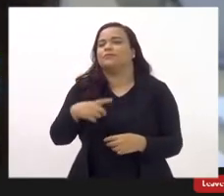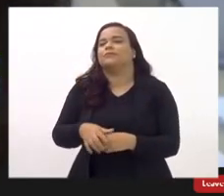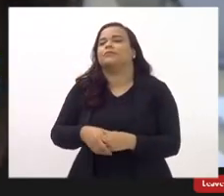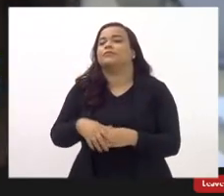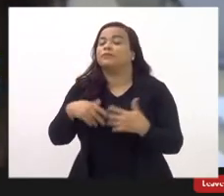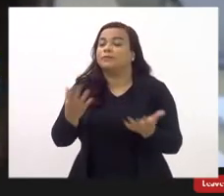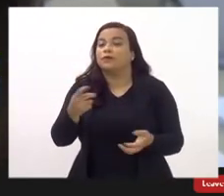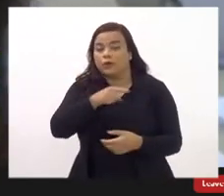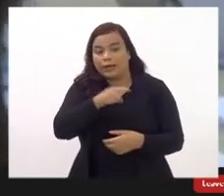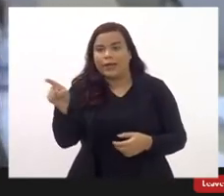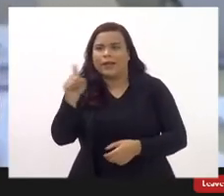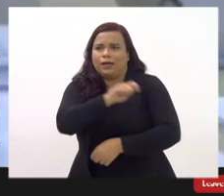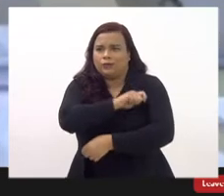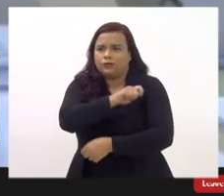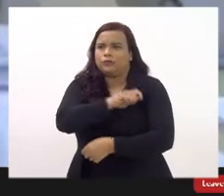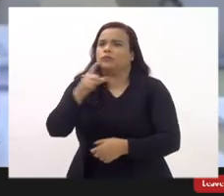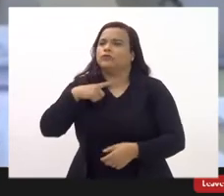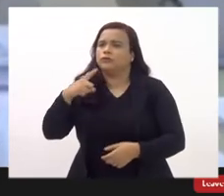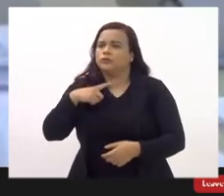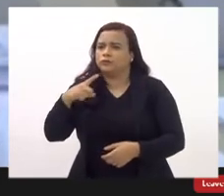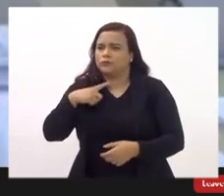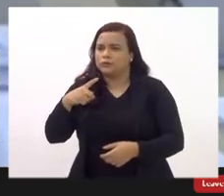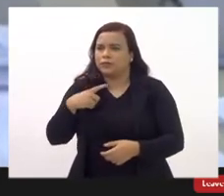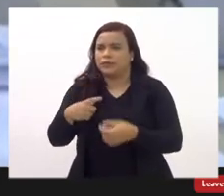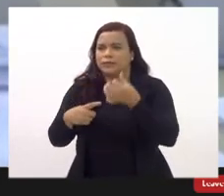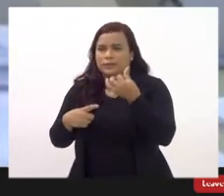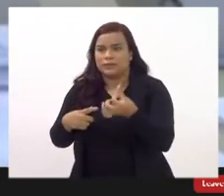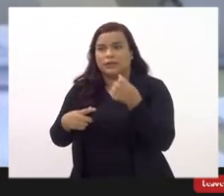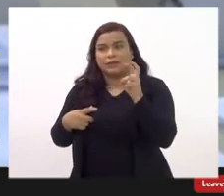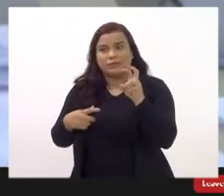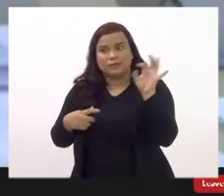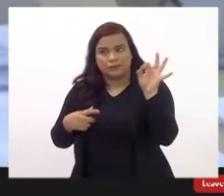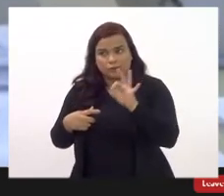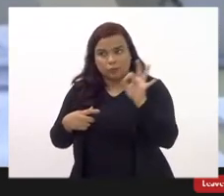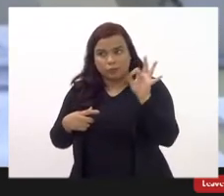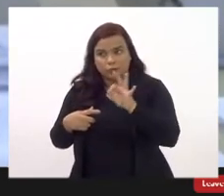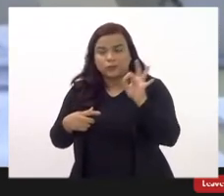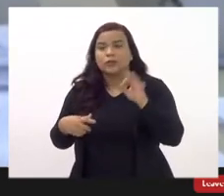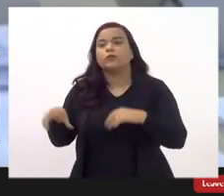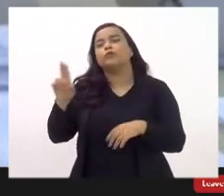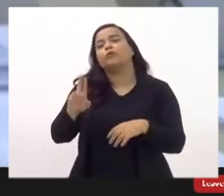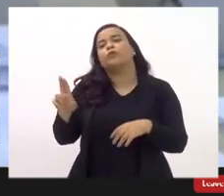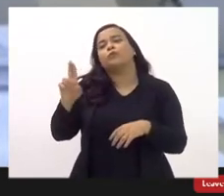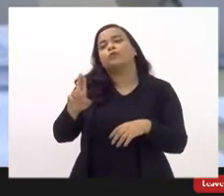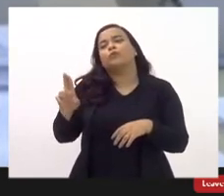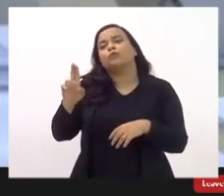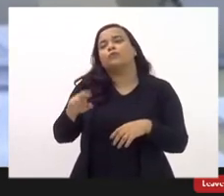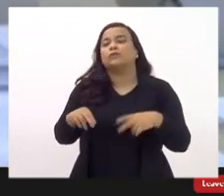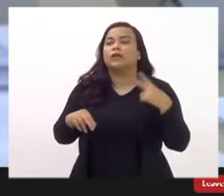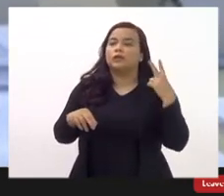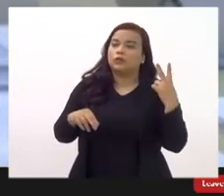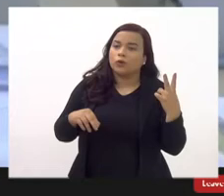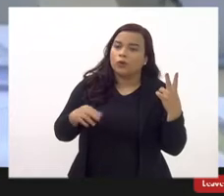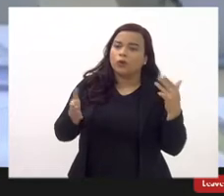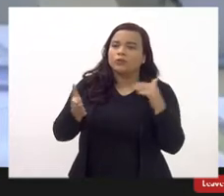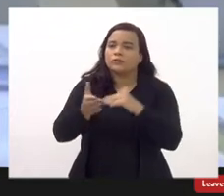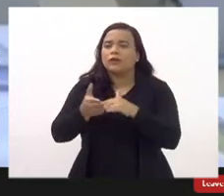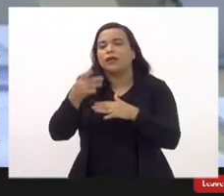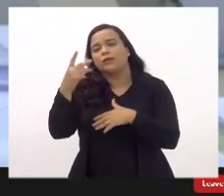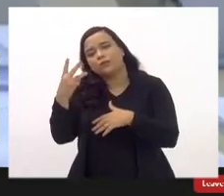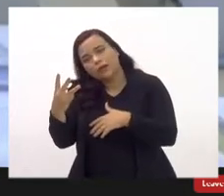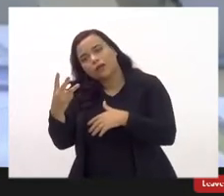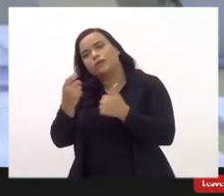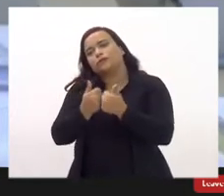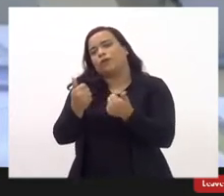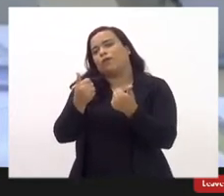desses alunos, a gente tem 65% que utilizam de 2 a 3 meios de transporte para